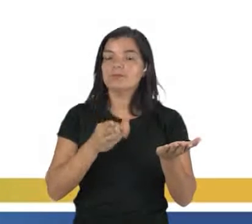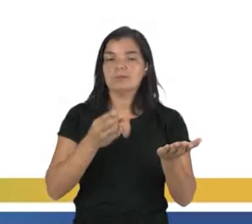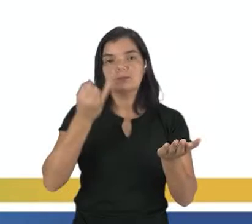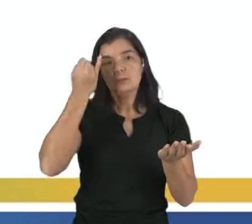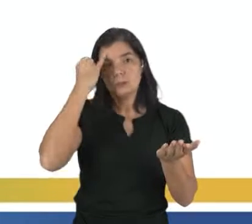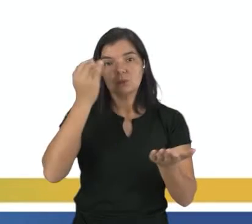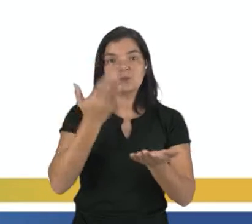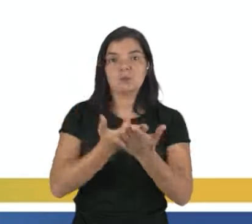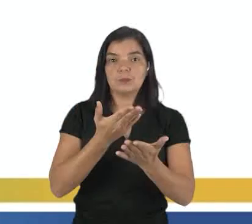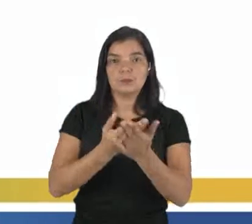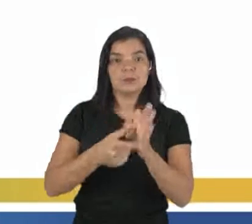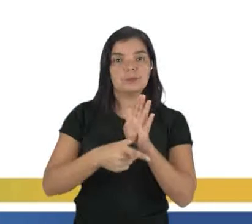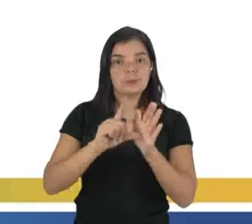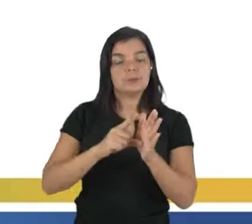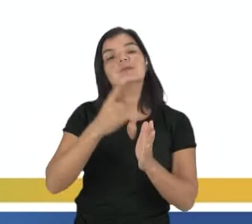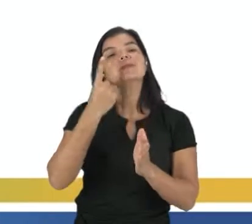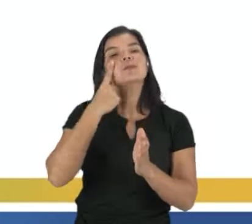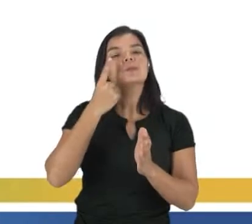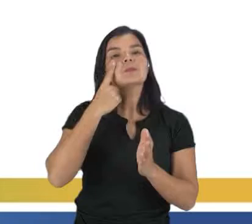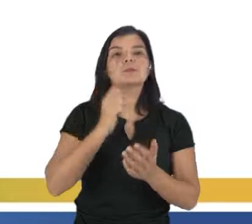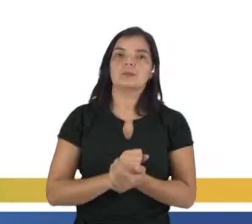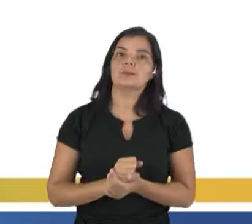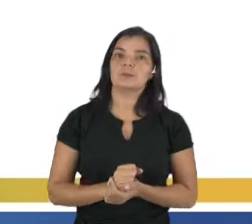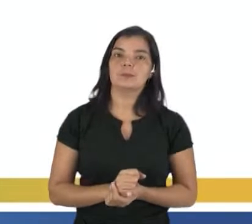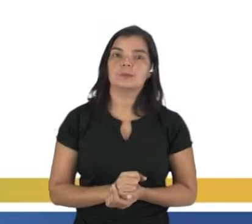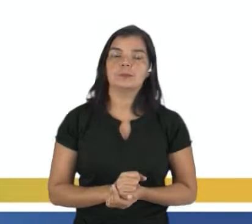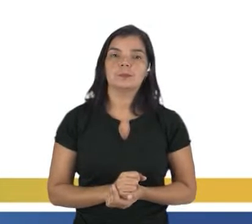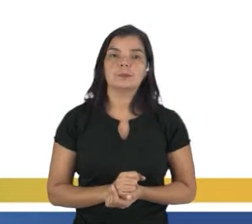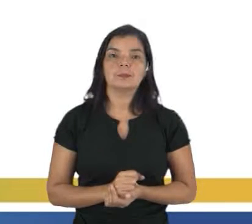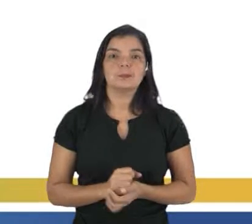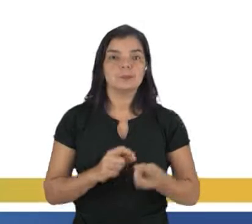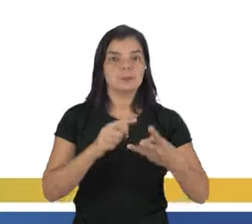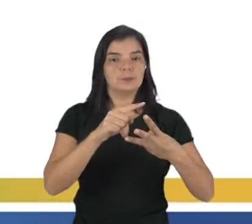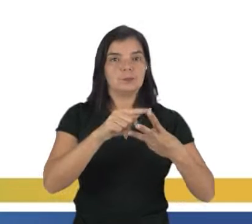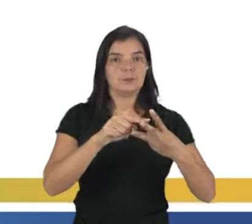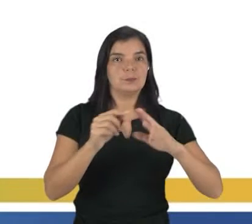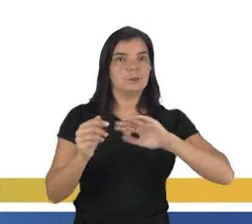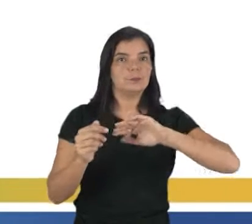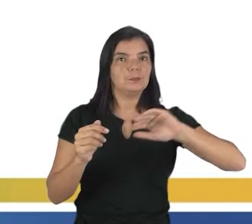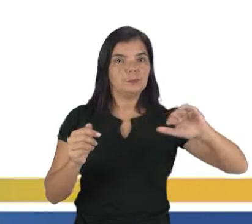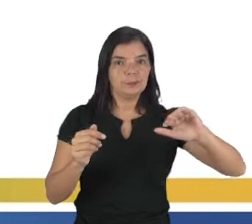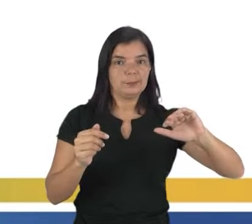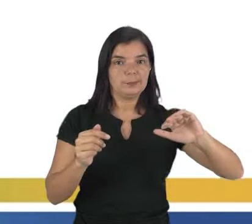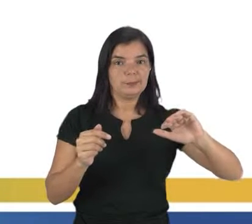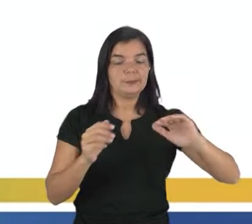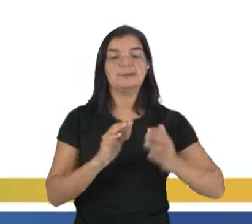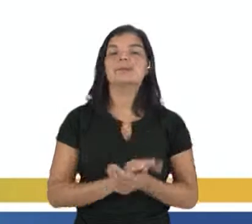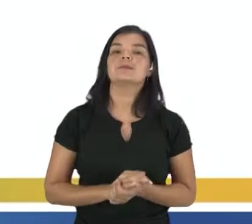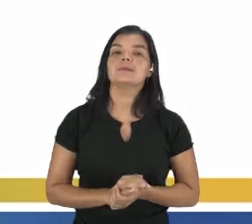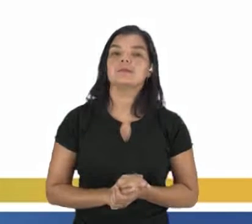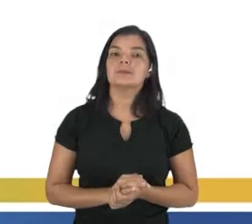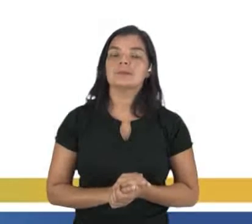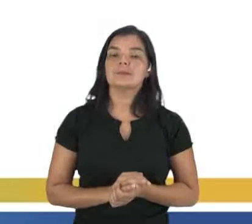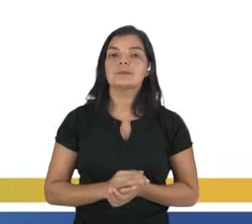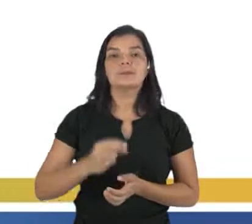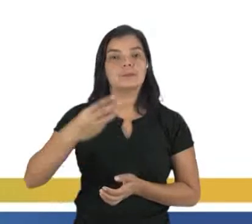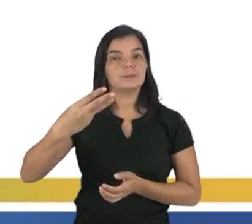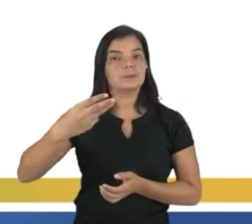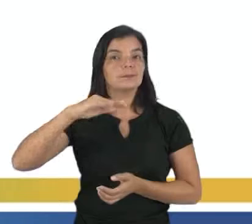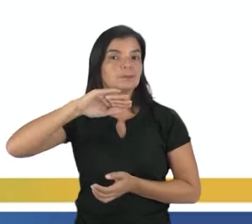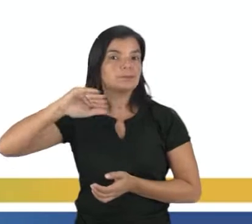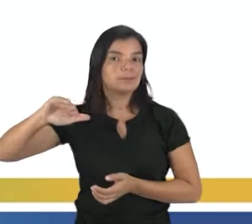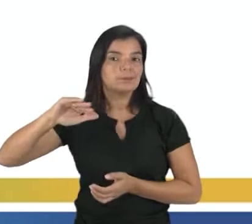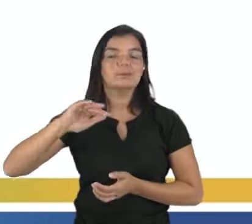teve essa ideia na aula anterior então repare eu vou tirar três caixinhas aqui e vou tirar essas